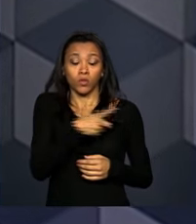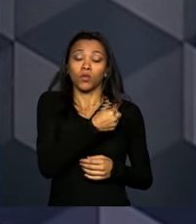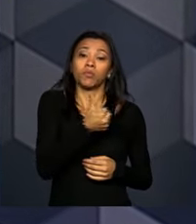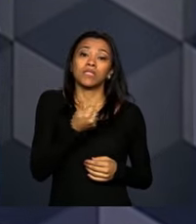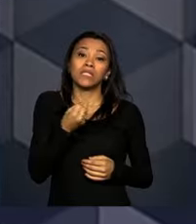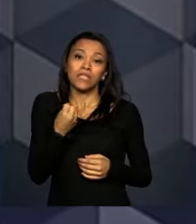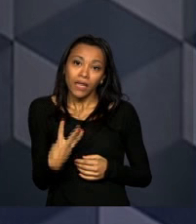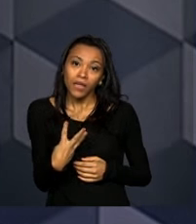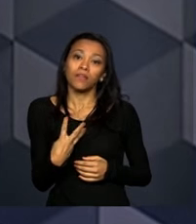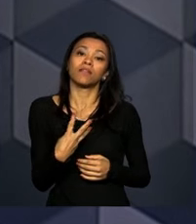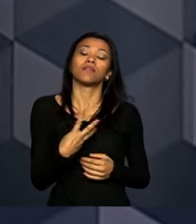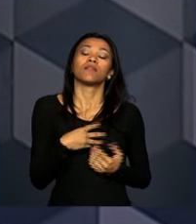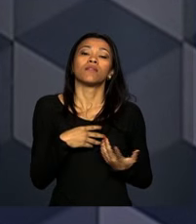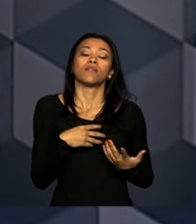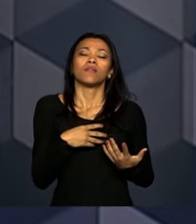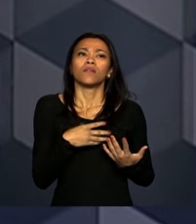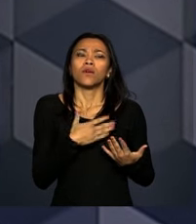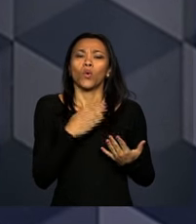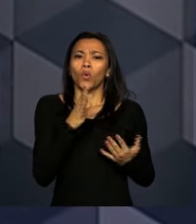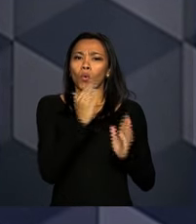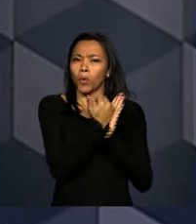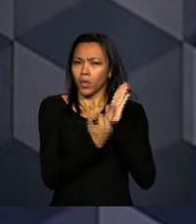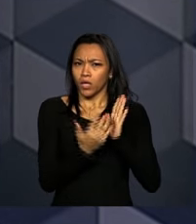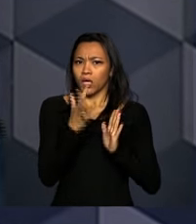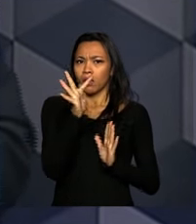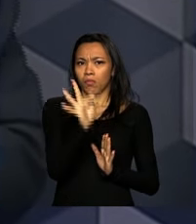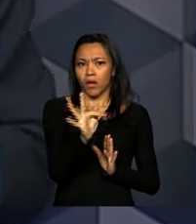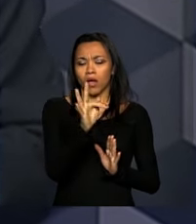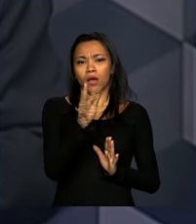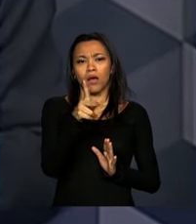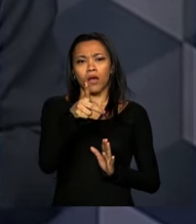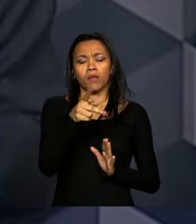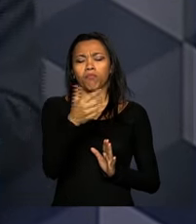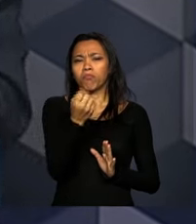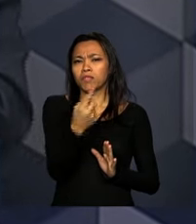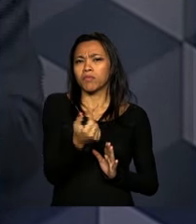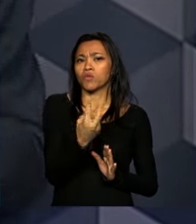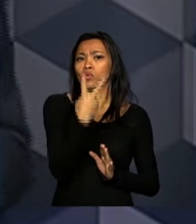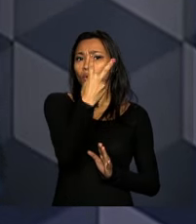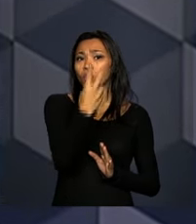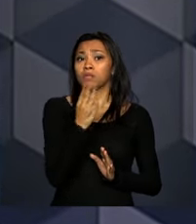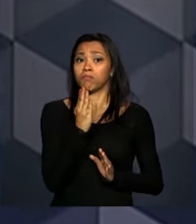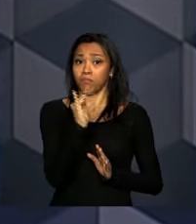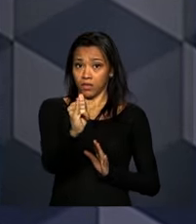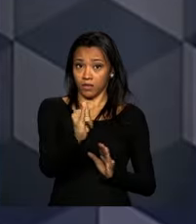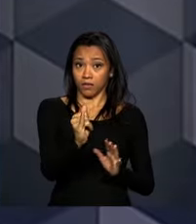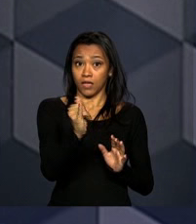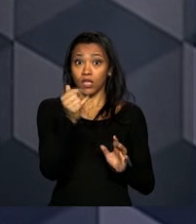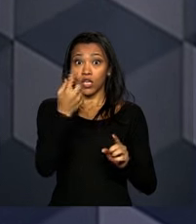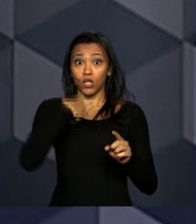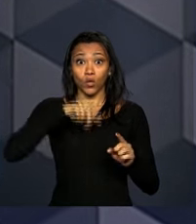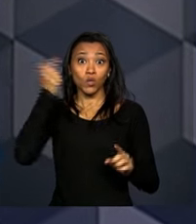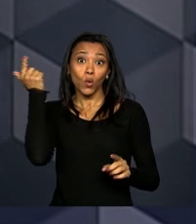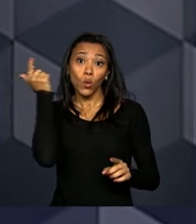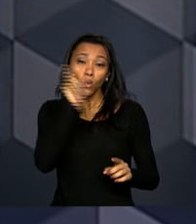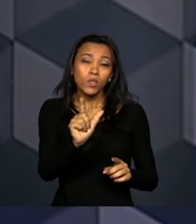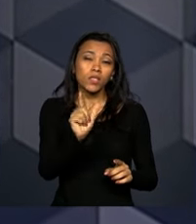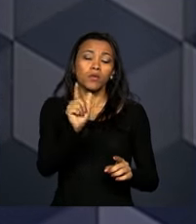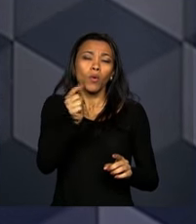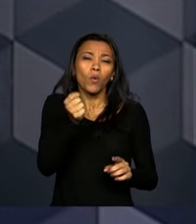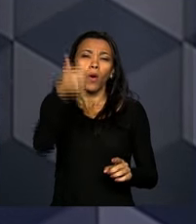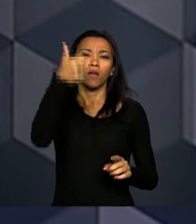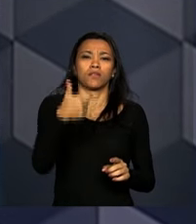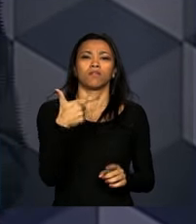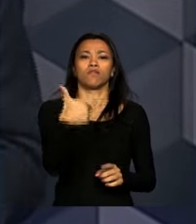o PRONAF estava na faixa de pouco mais de 2 bilhões. E agora estamos próximos, batemos na portinha dos